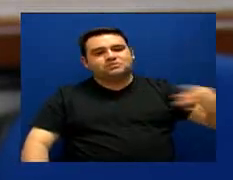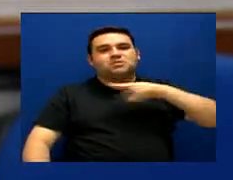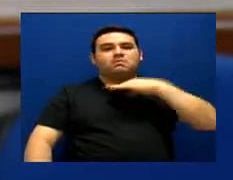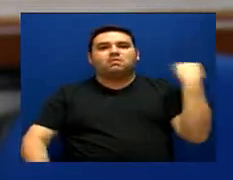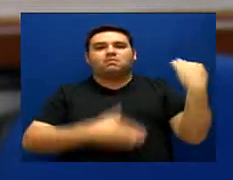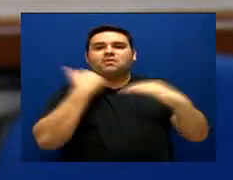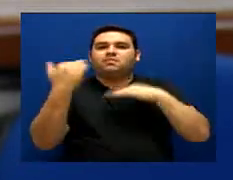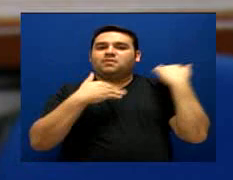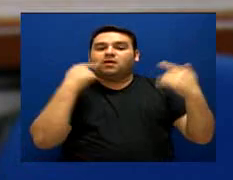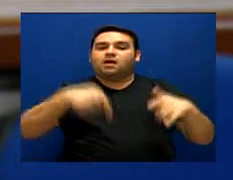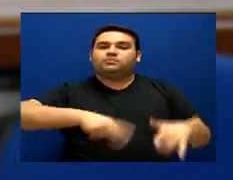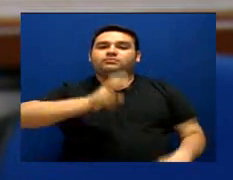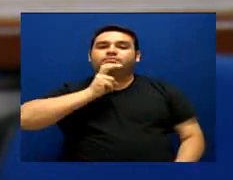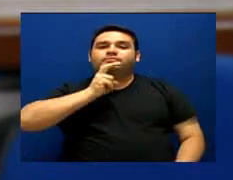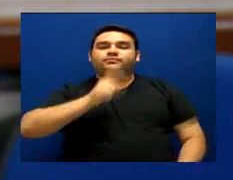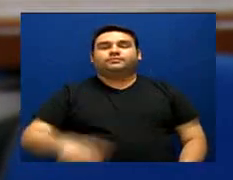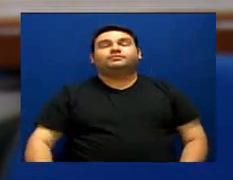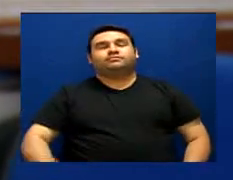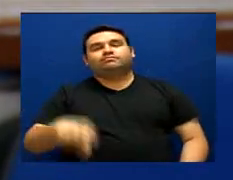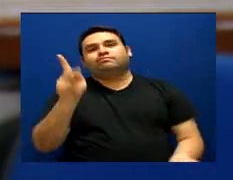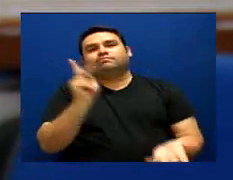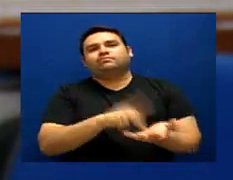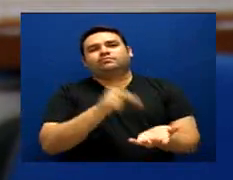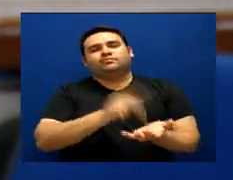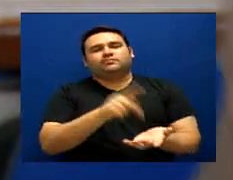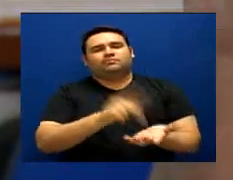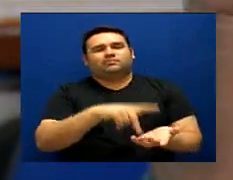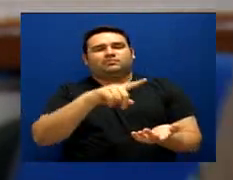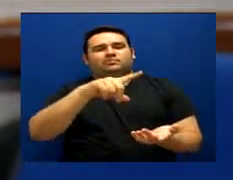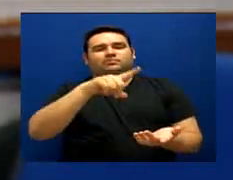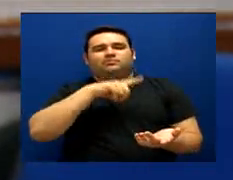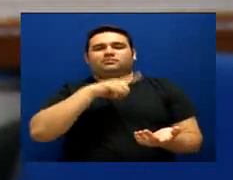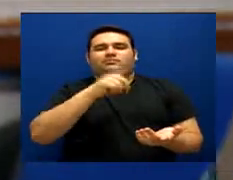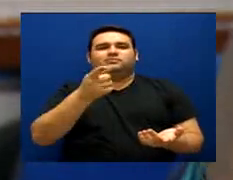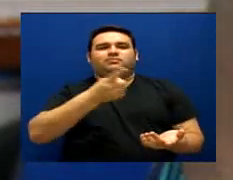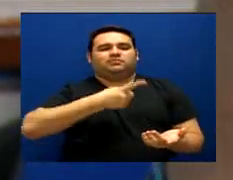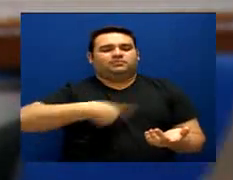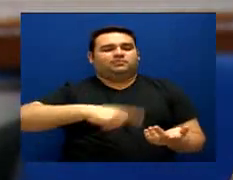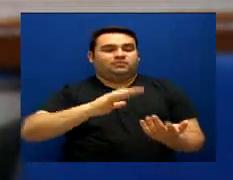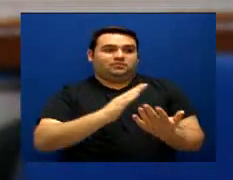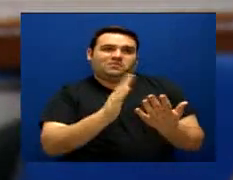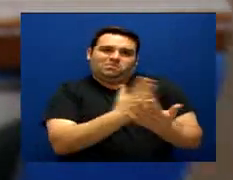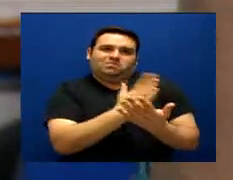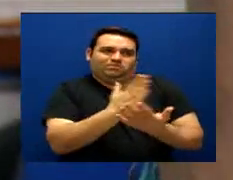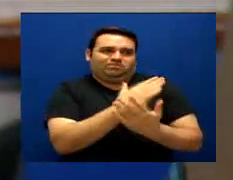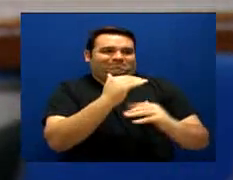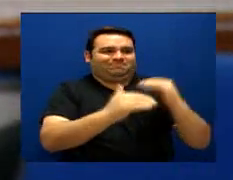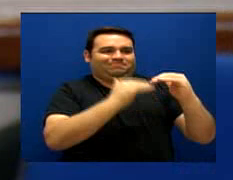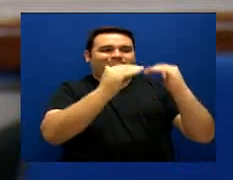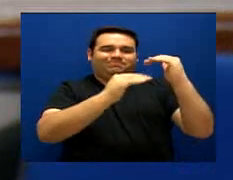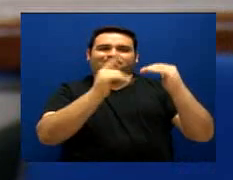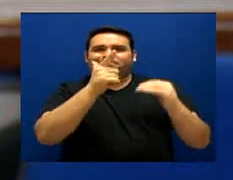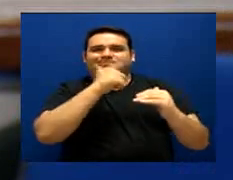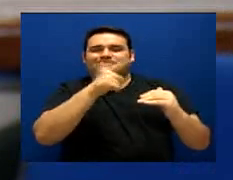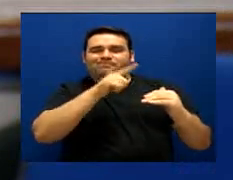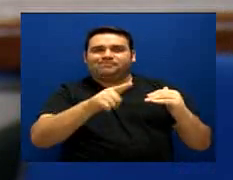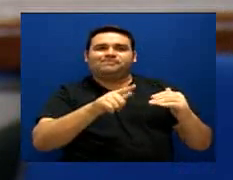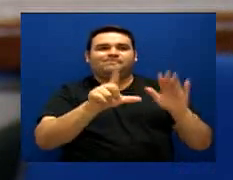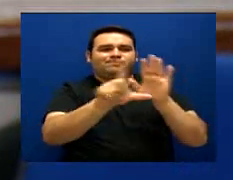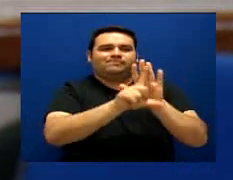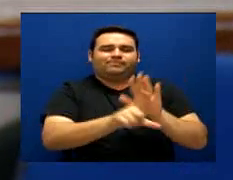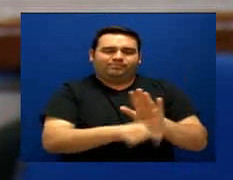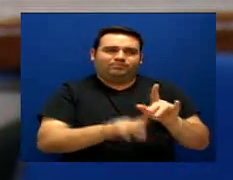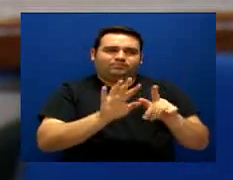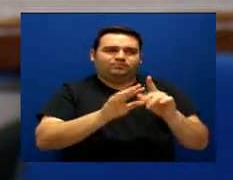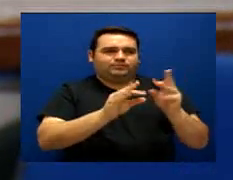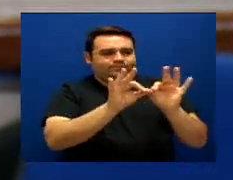né? Então, realmente, houve alguns avanços de